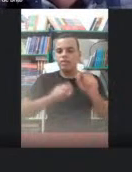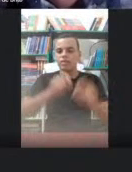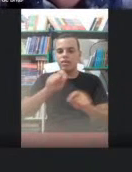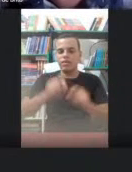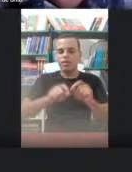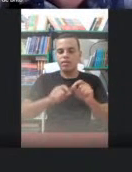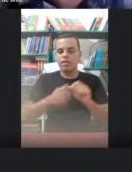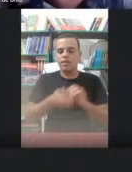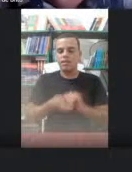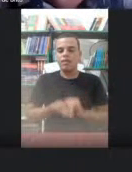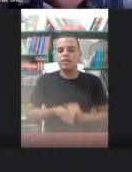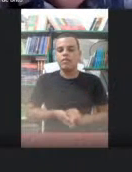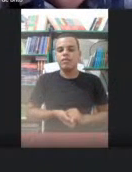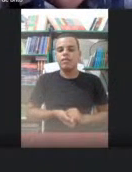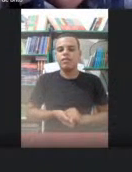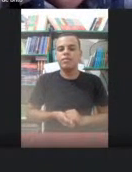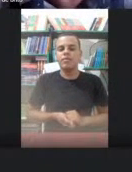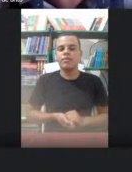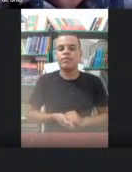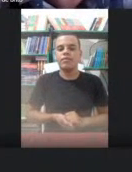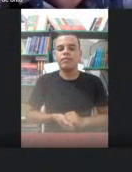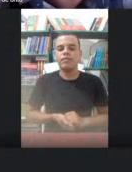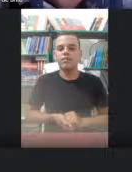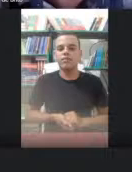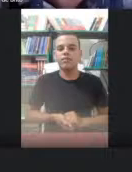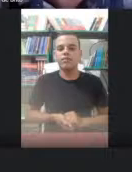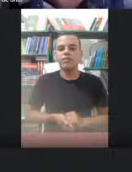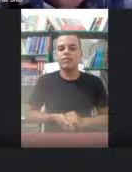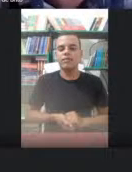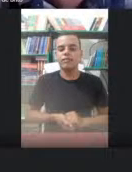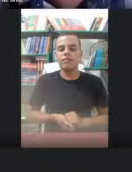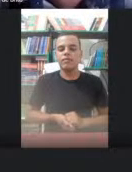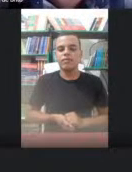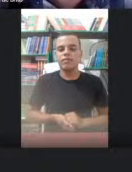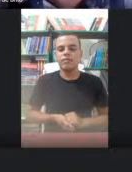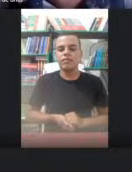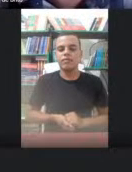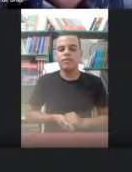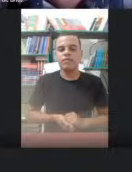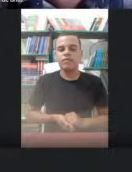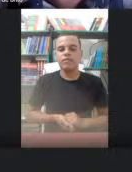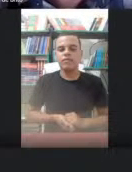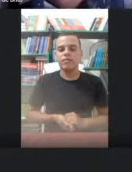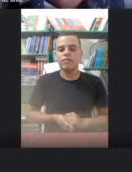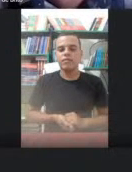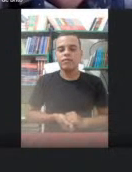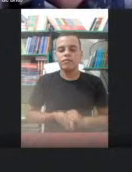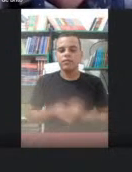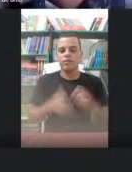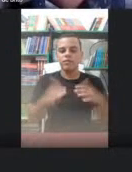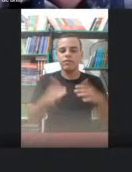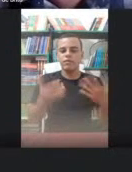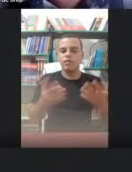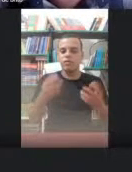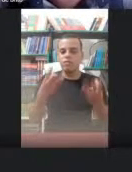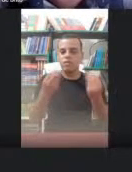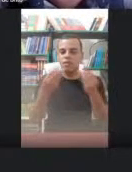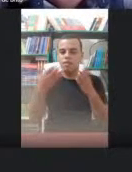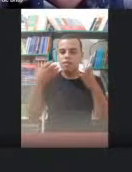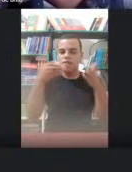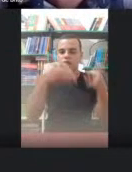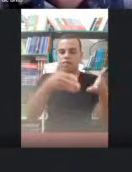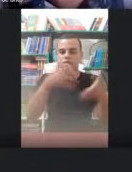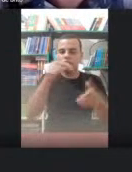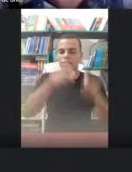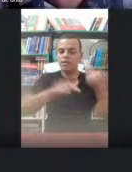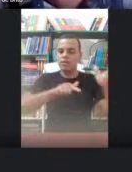bem preocupante, que é o próprio machismo na sociedade, né? Então, um dos grandes focos é trabalhar a questão dos